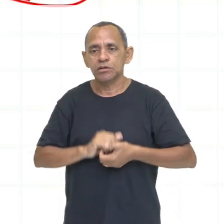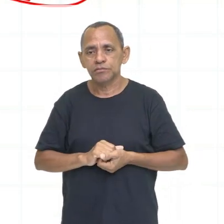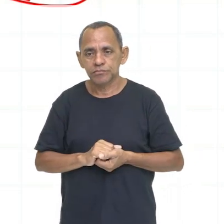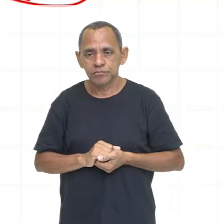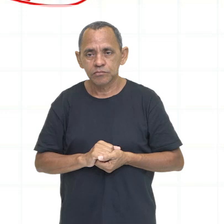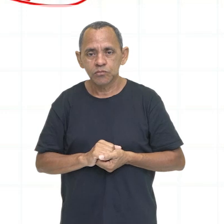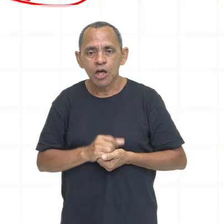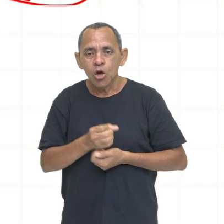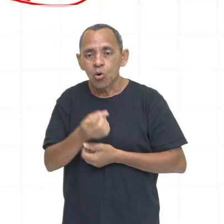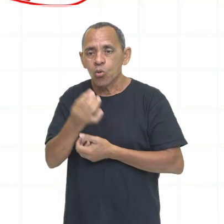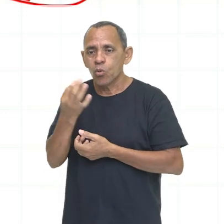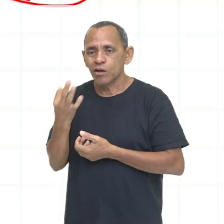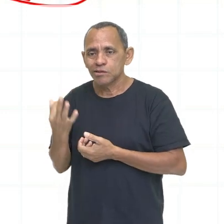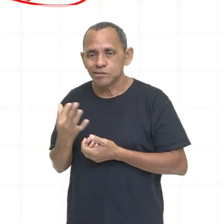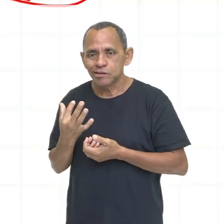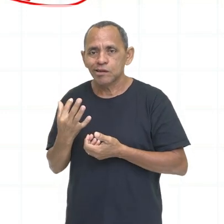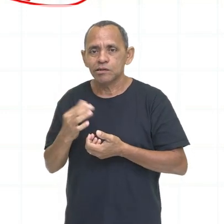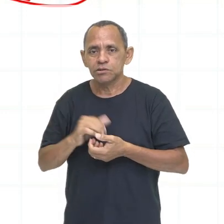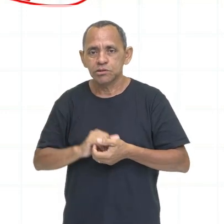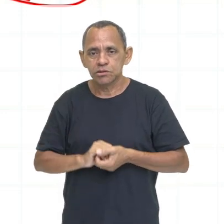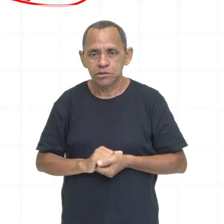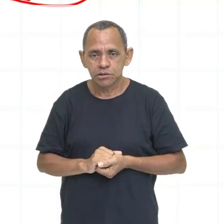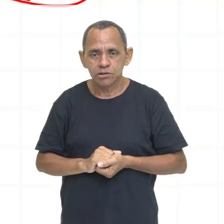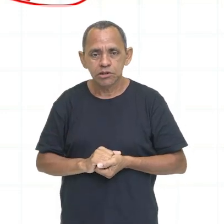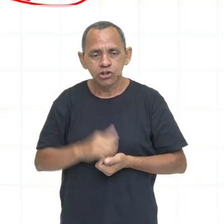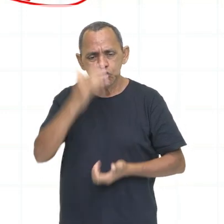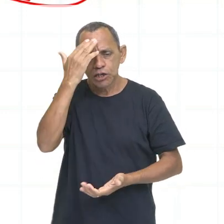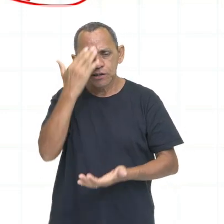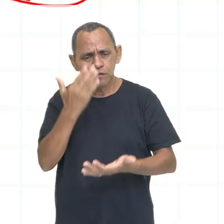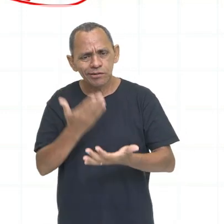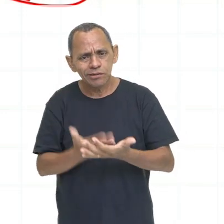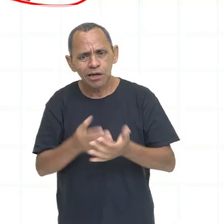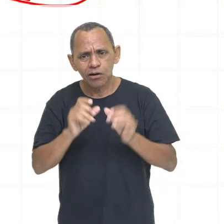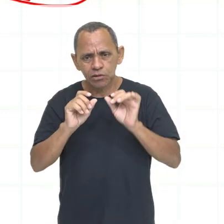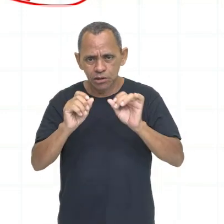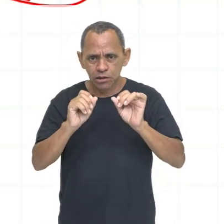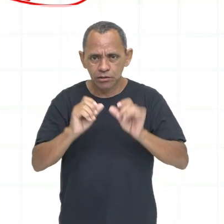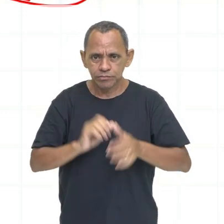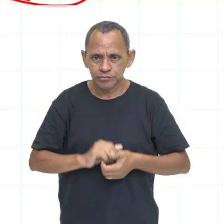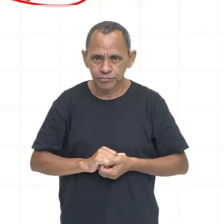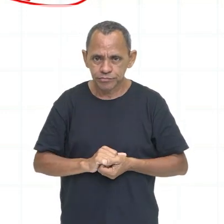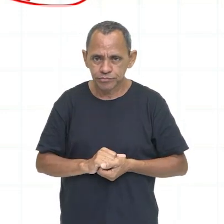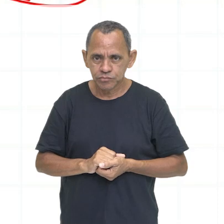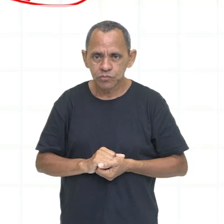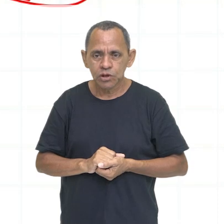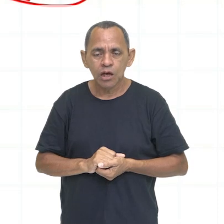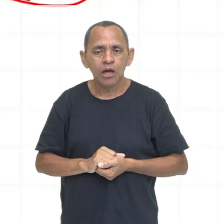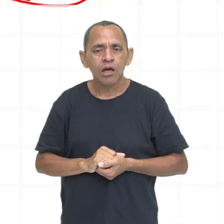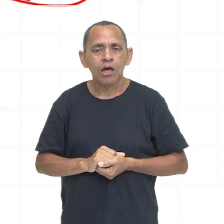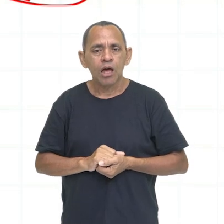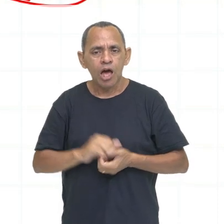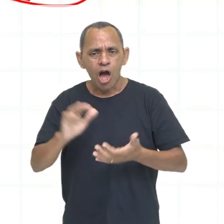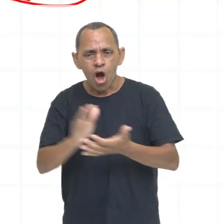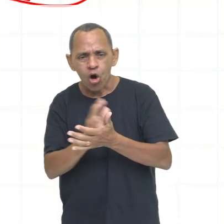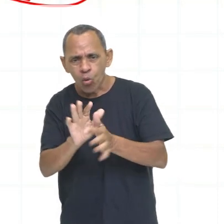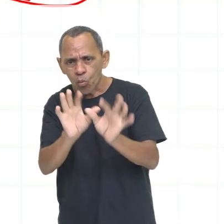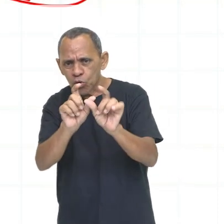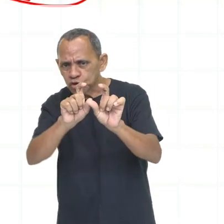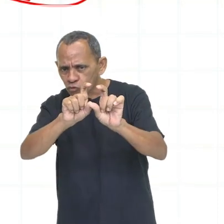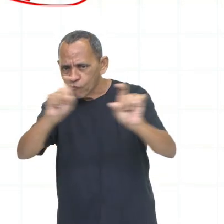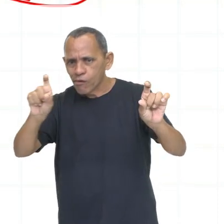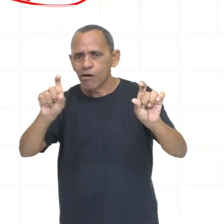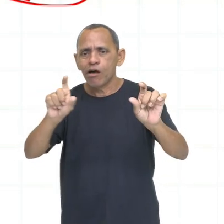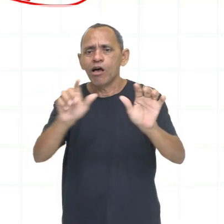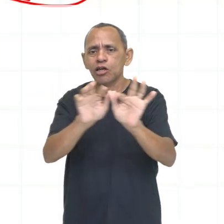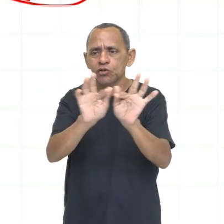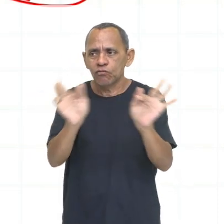Qualities, qualidades. Beliefs, crenças. E expressions, e expressões. That make